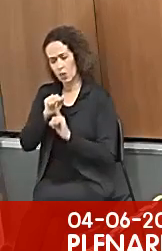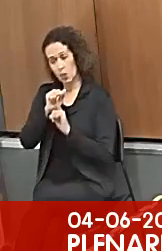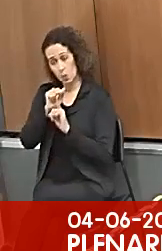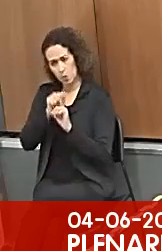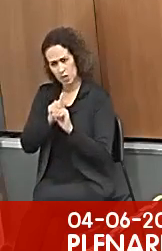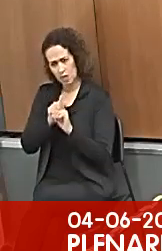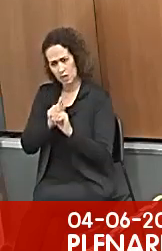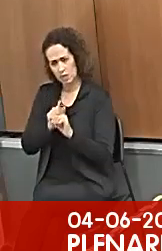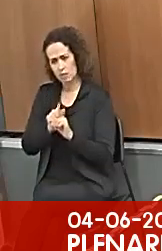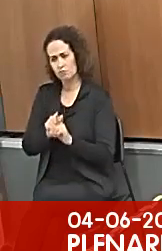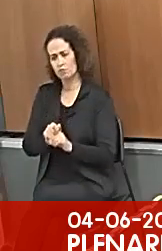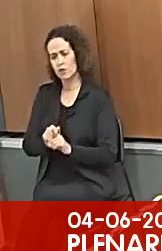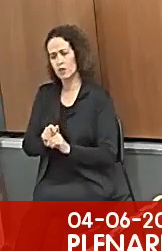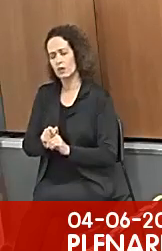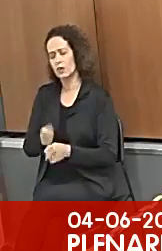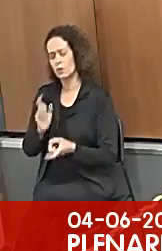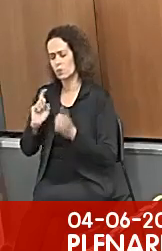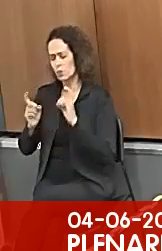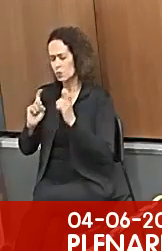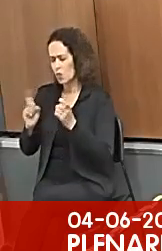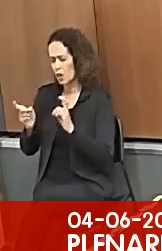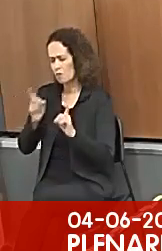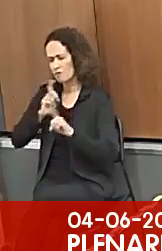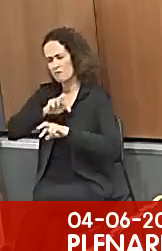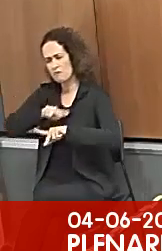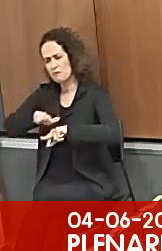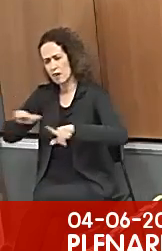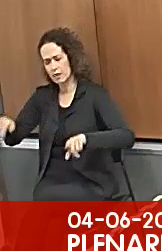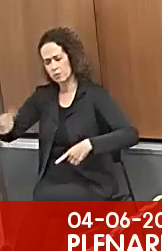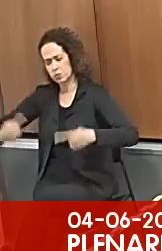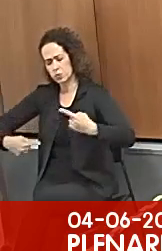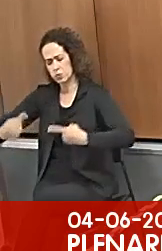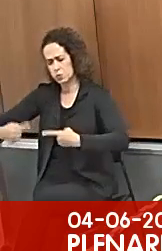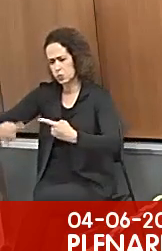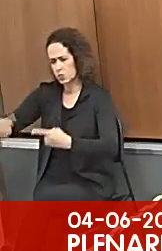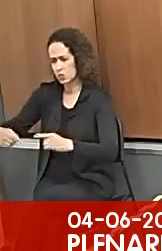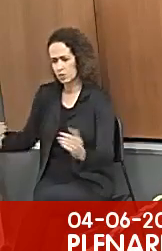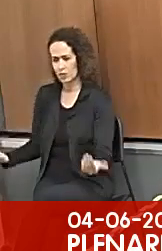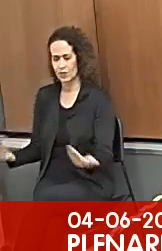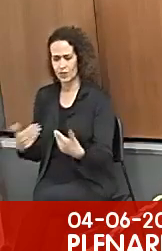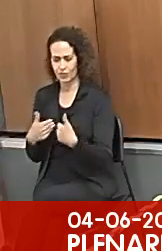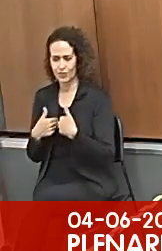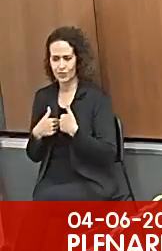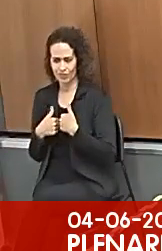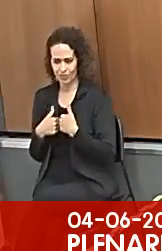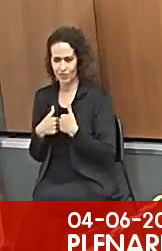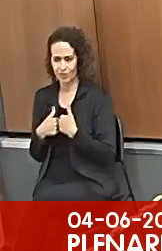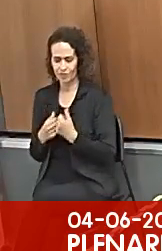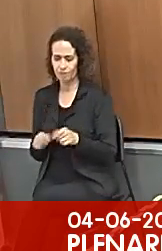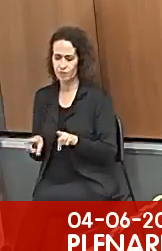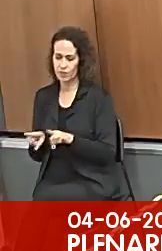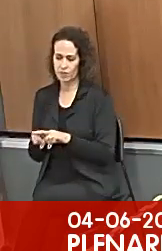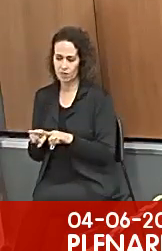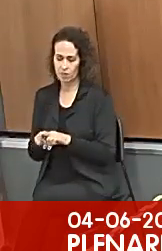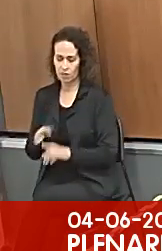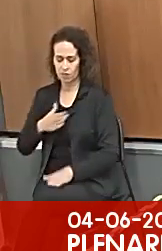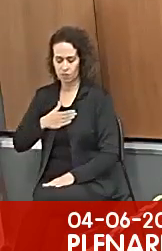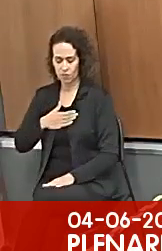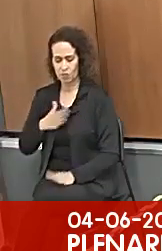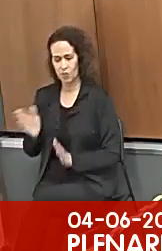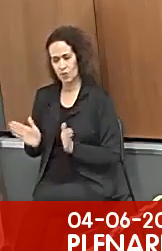para discutir o tema do autismo, que é uma das bandeiras também do meu